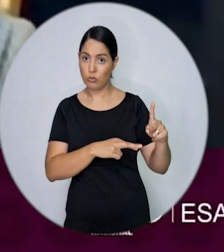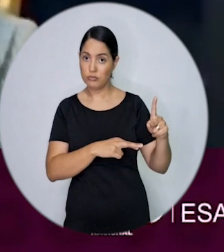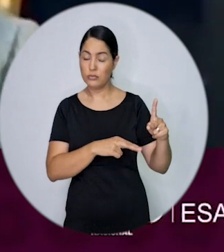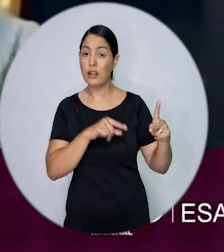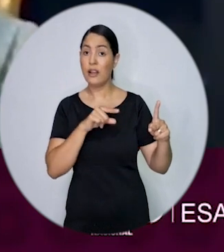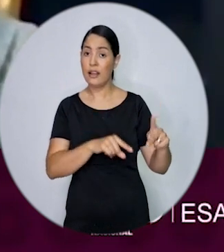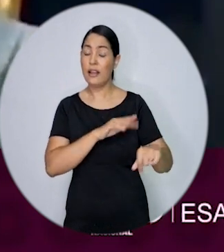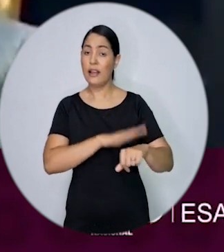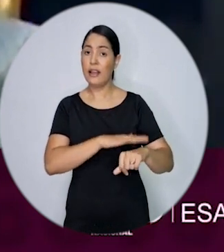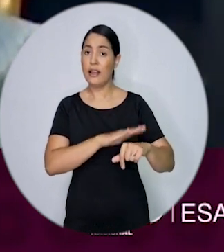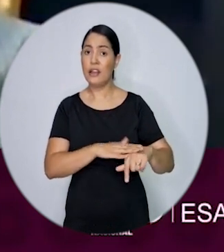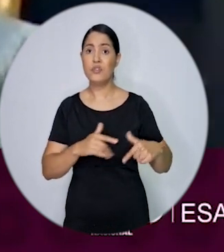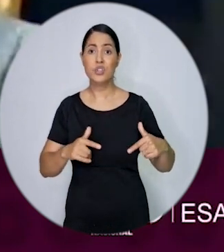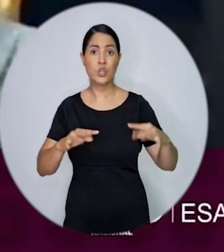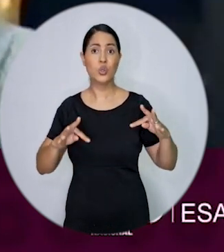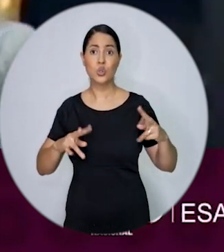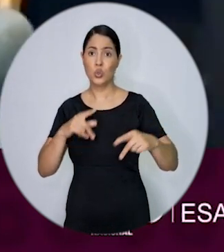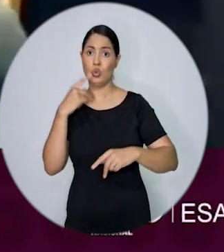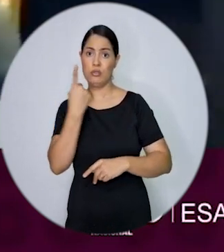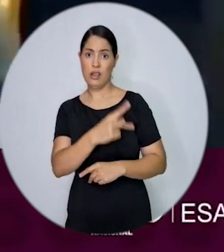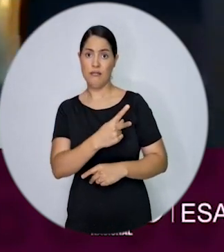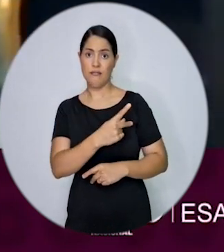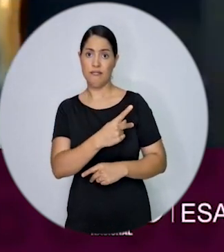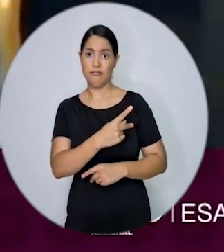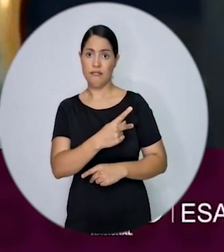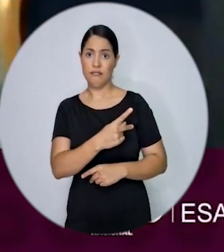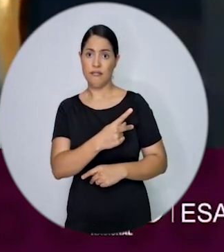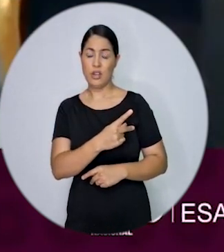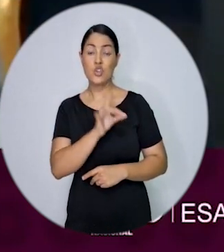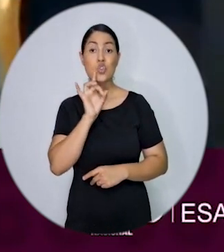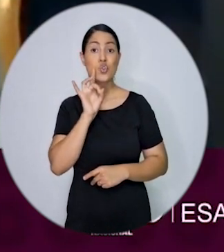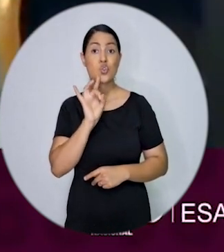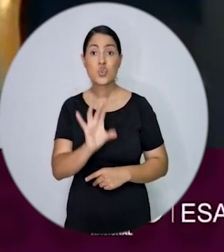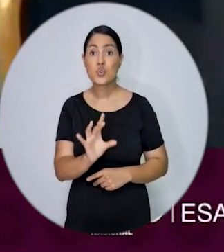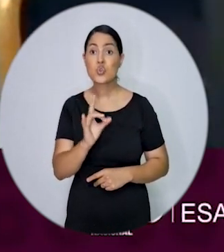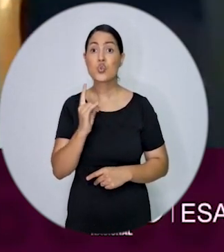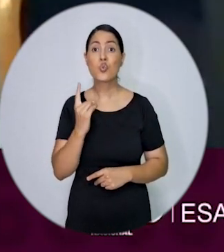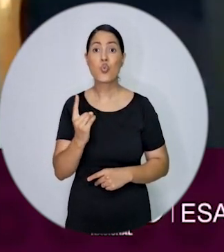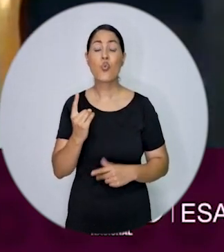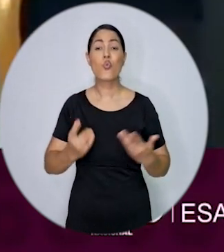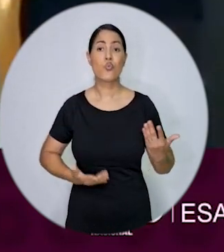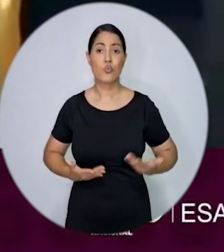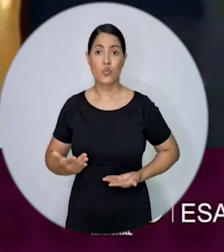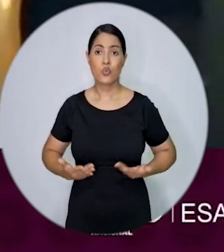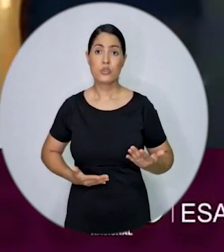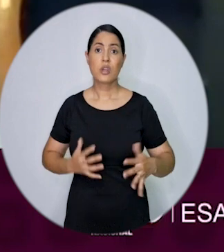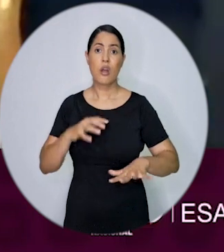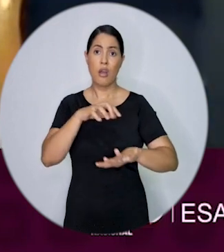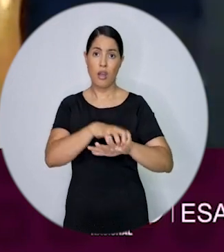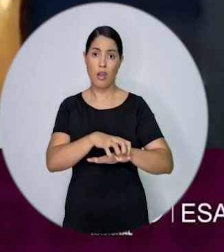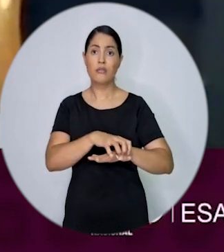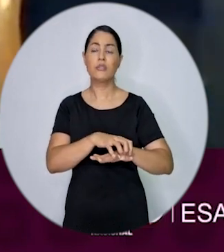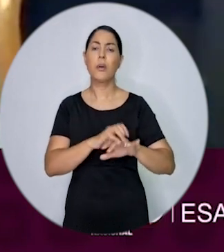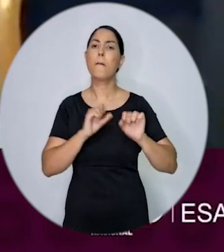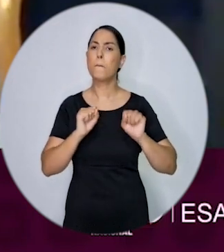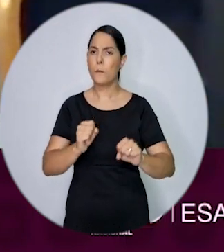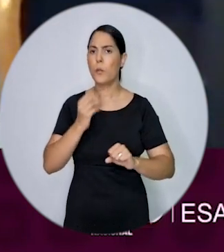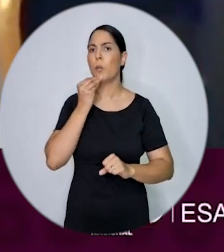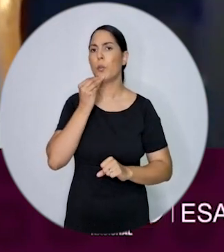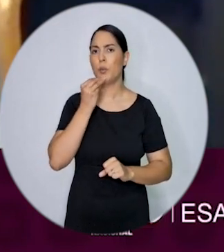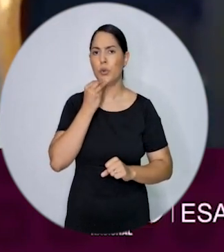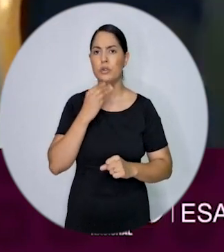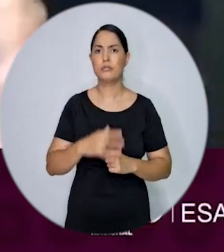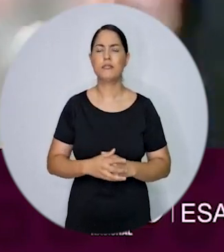pudesse fazer tudo aquilo que até então só o órgão colegiado podia fazer. Ou seja,